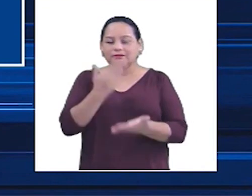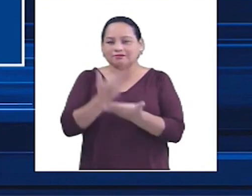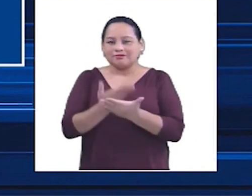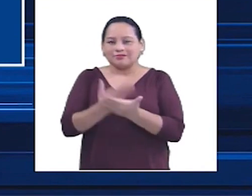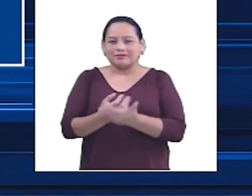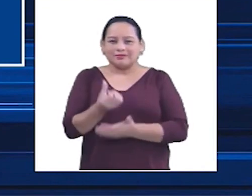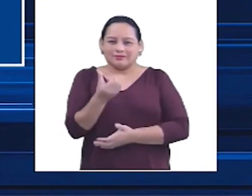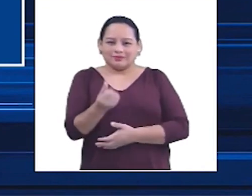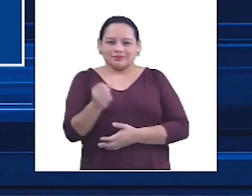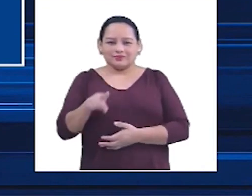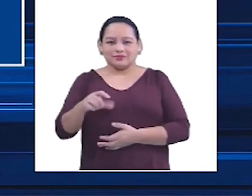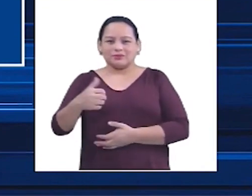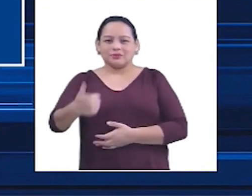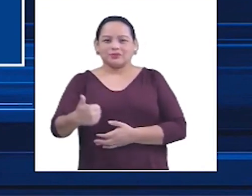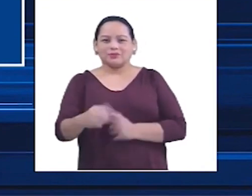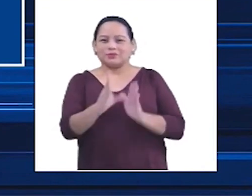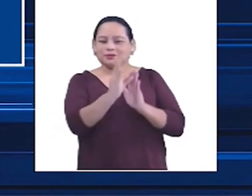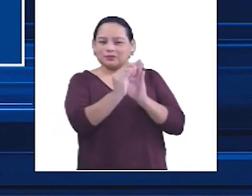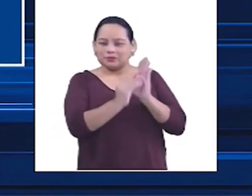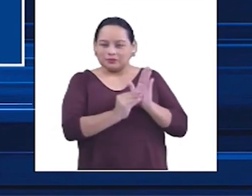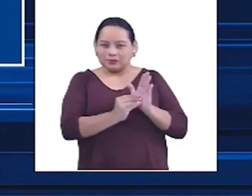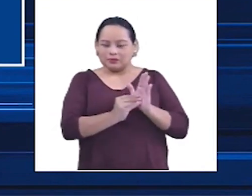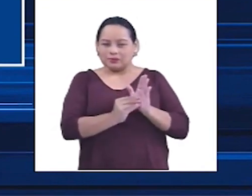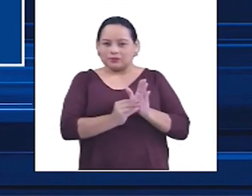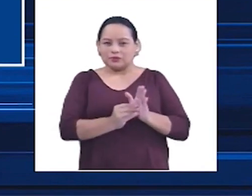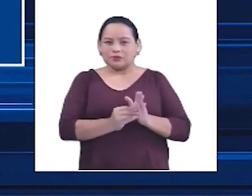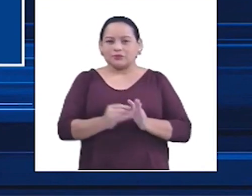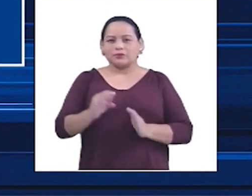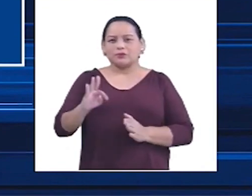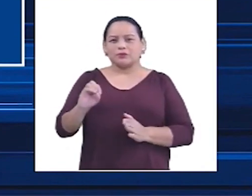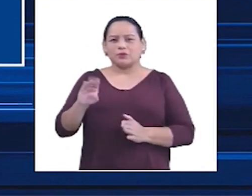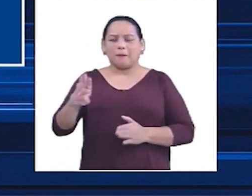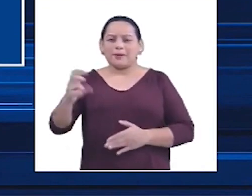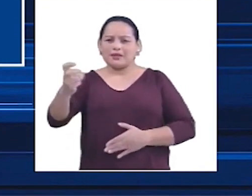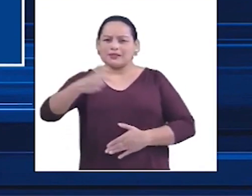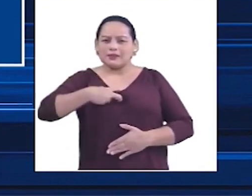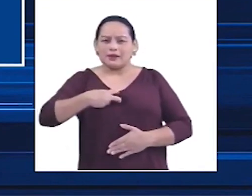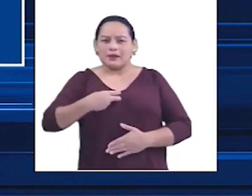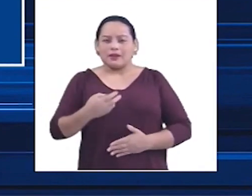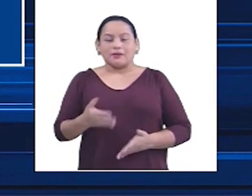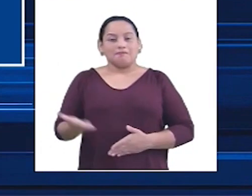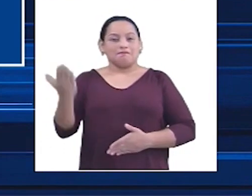Aula 6.1. Conteúdo To be past tense.